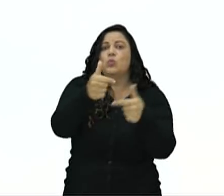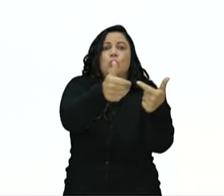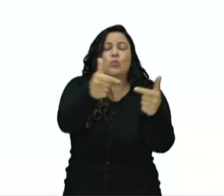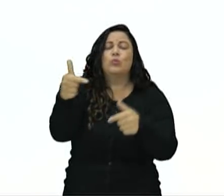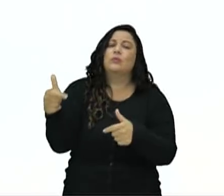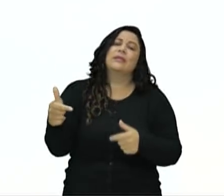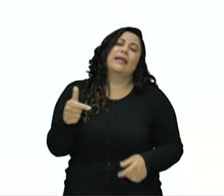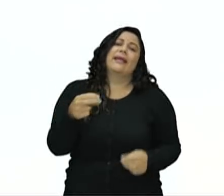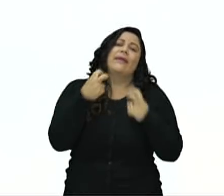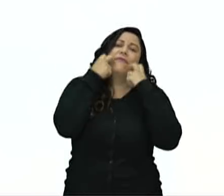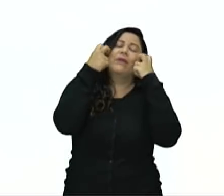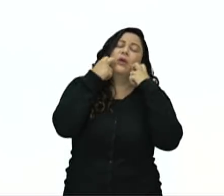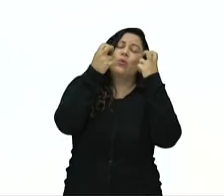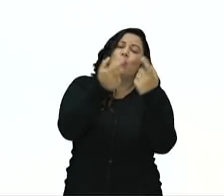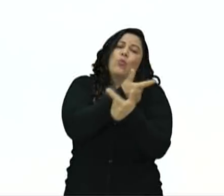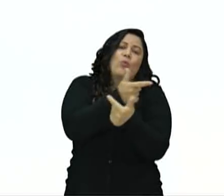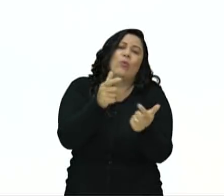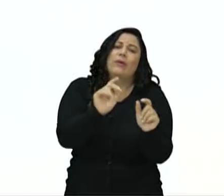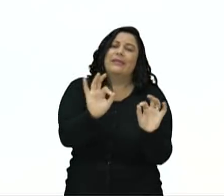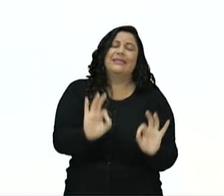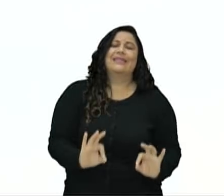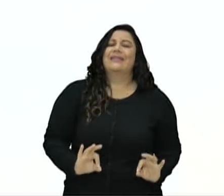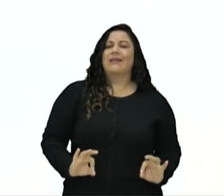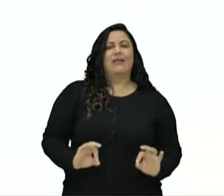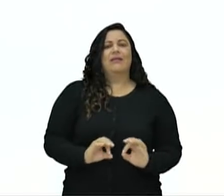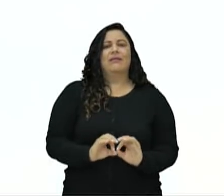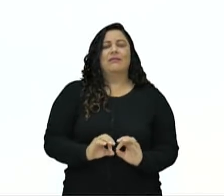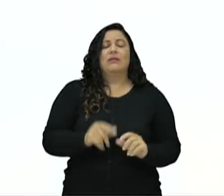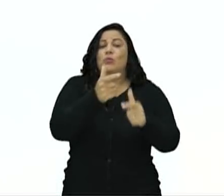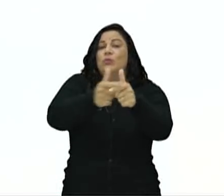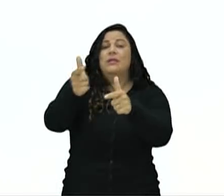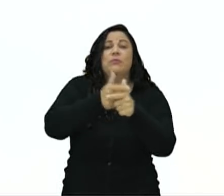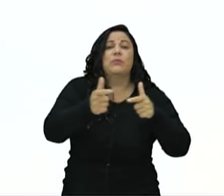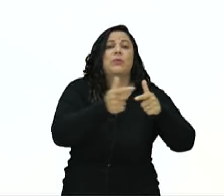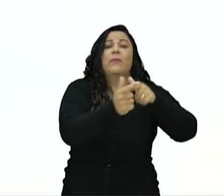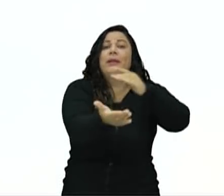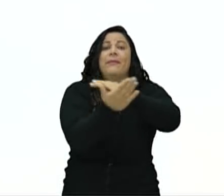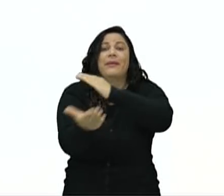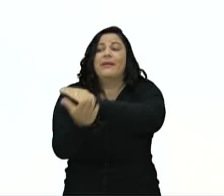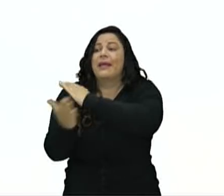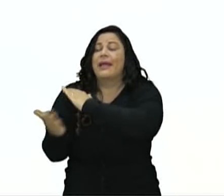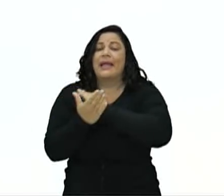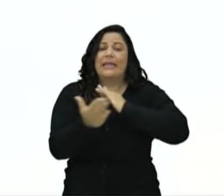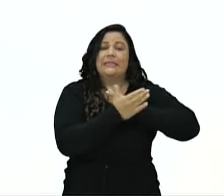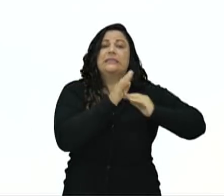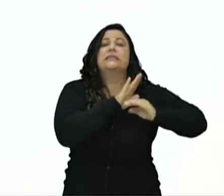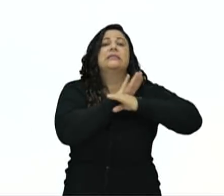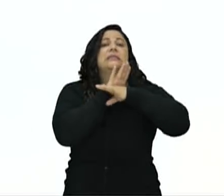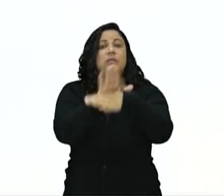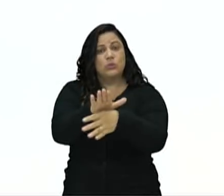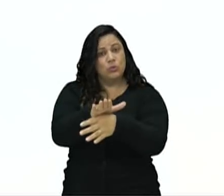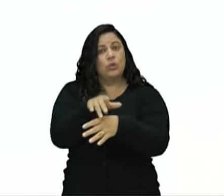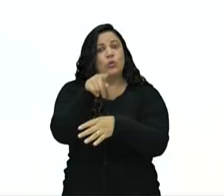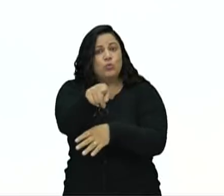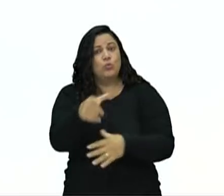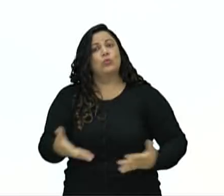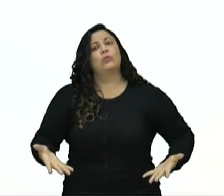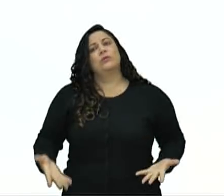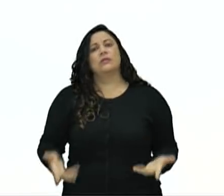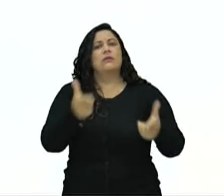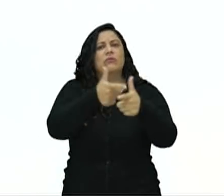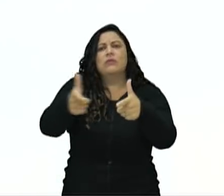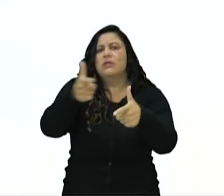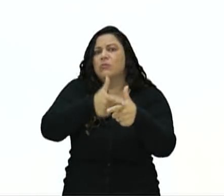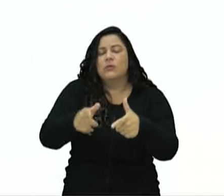ou sozinho. Não há problema em pedir ajuda. Não há problema em dizer que você não está